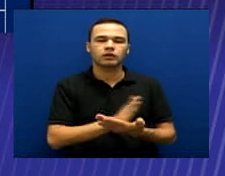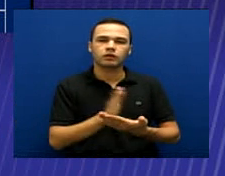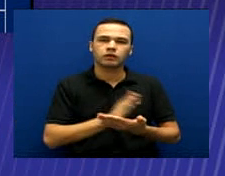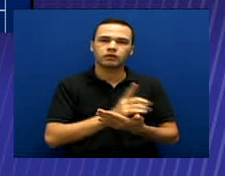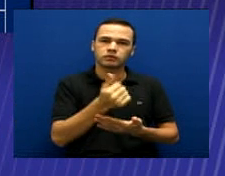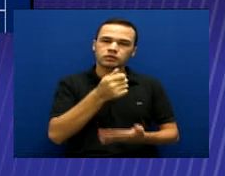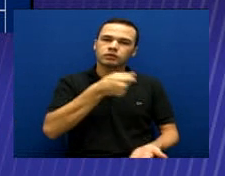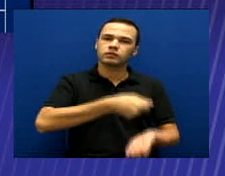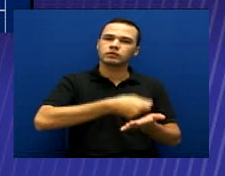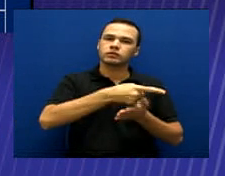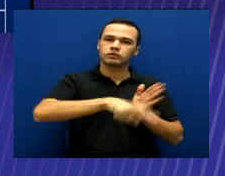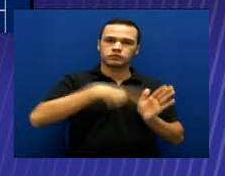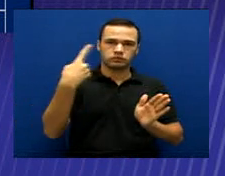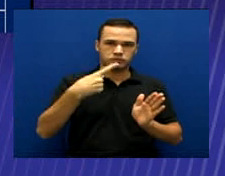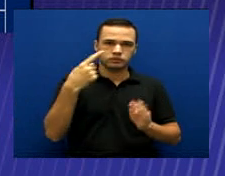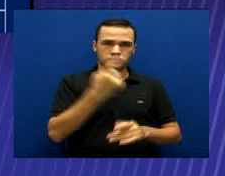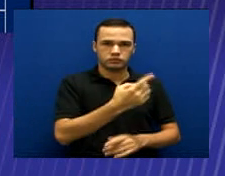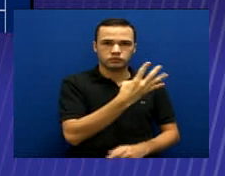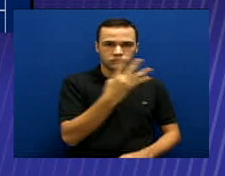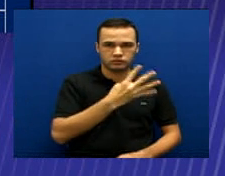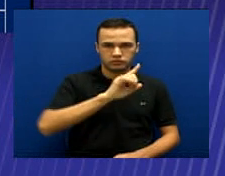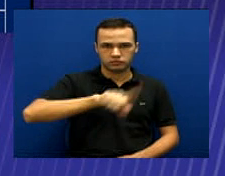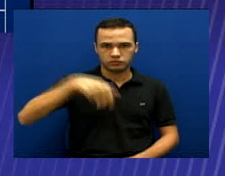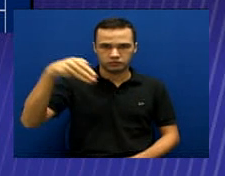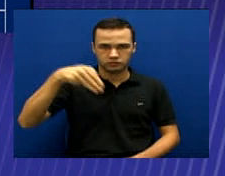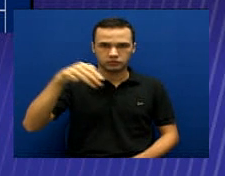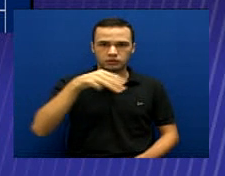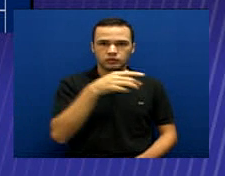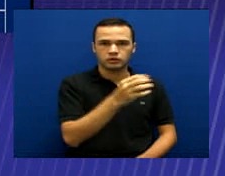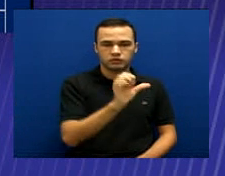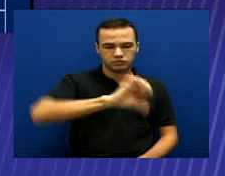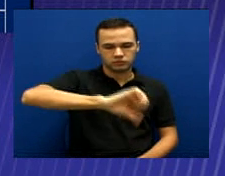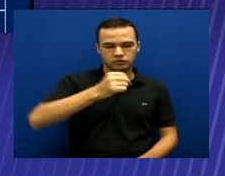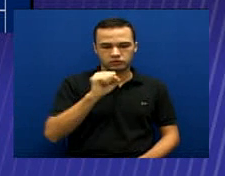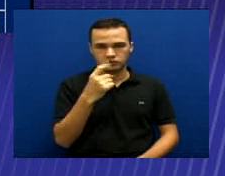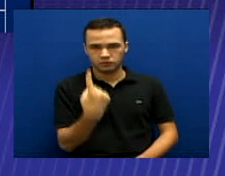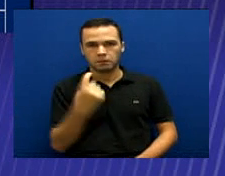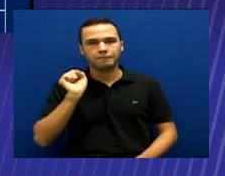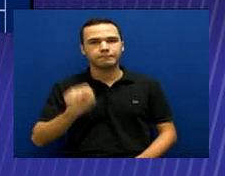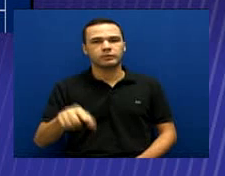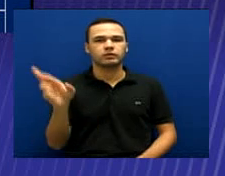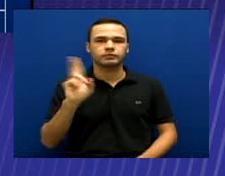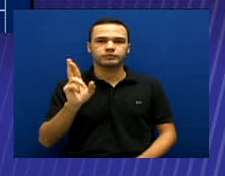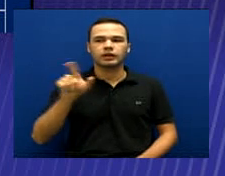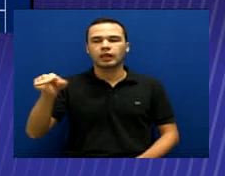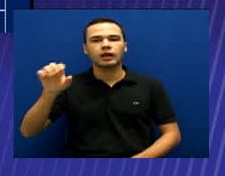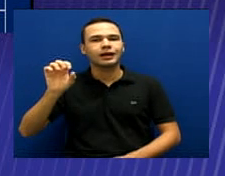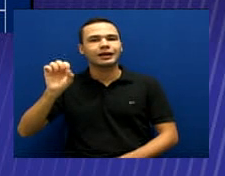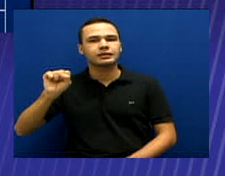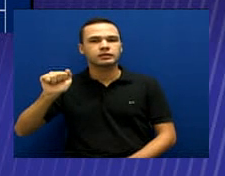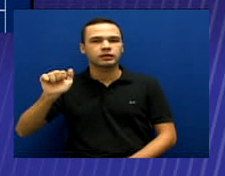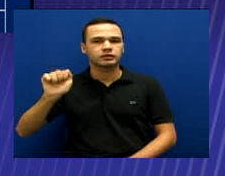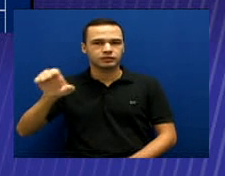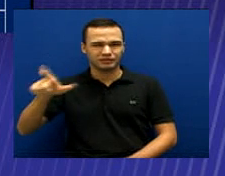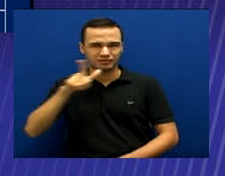da ordem de 44 milhões novecentos e oitenta e um mil reais o site